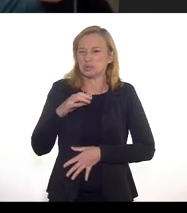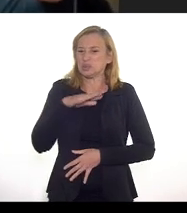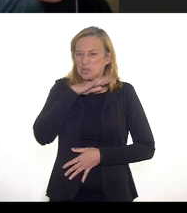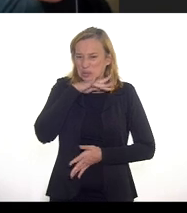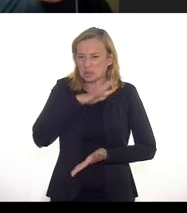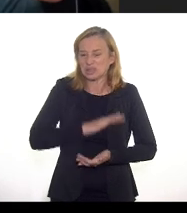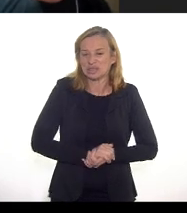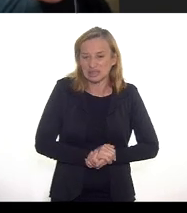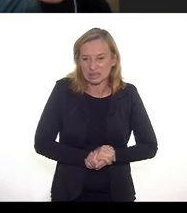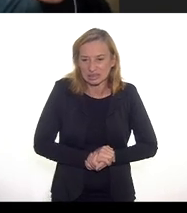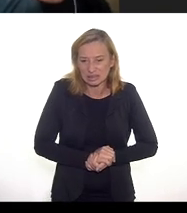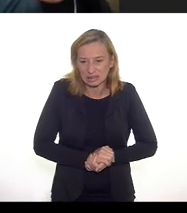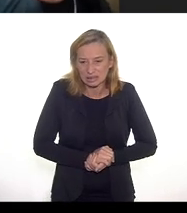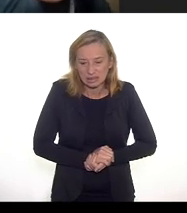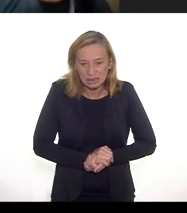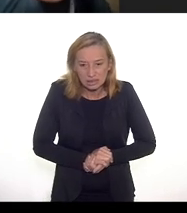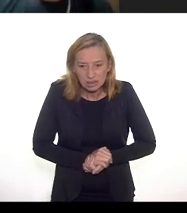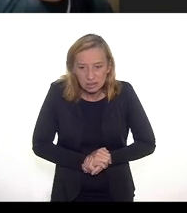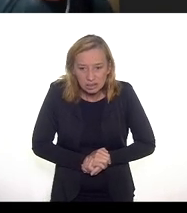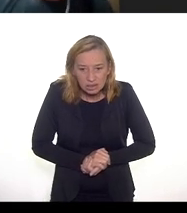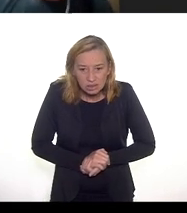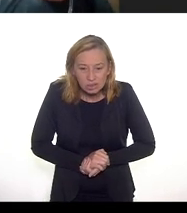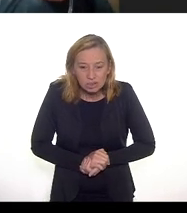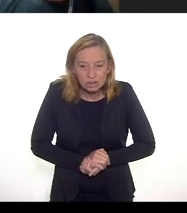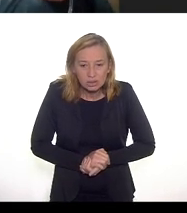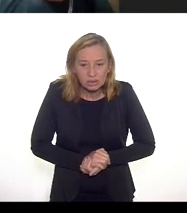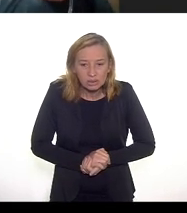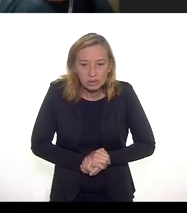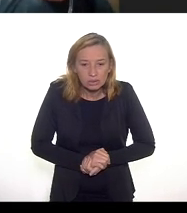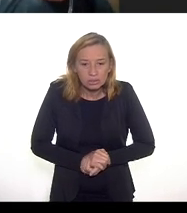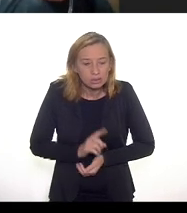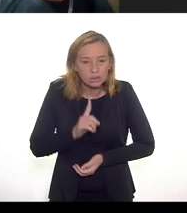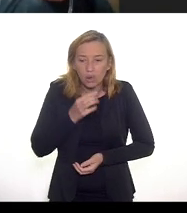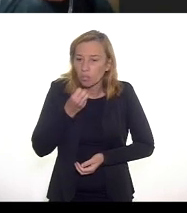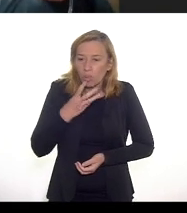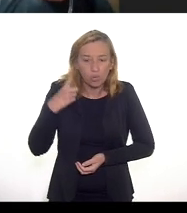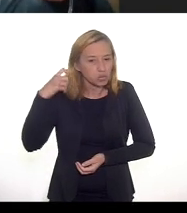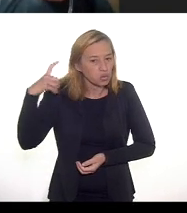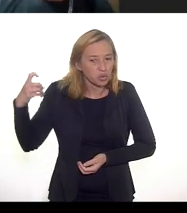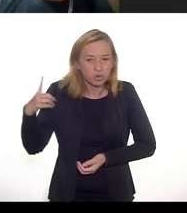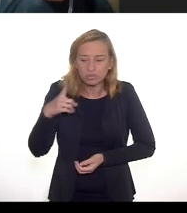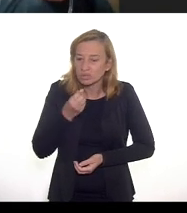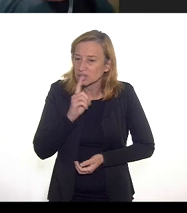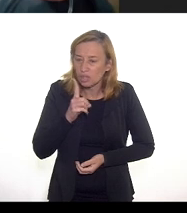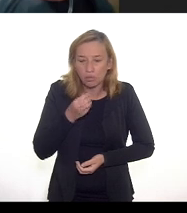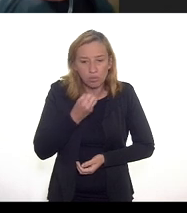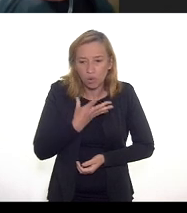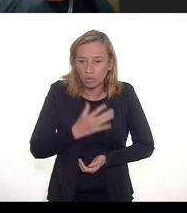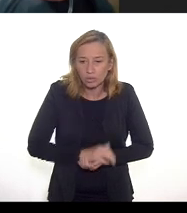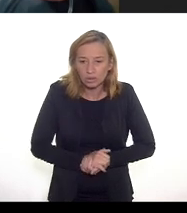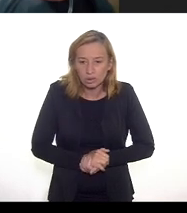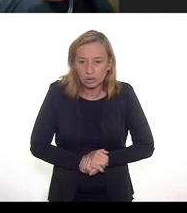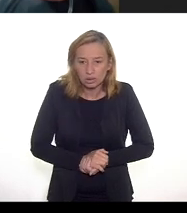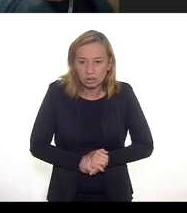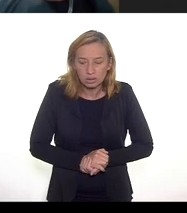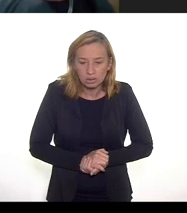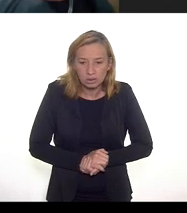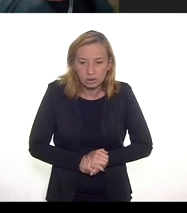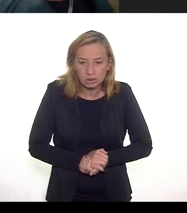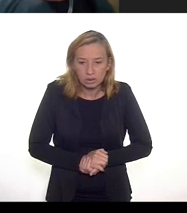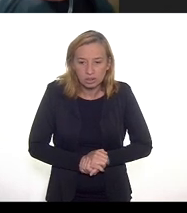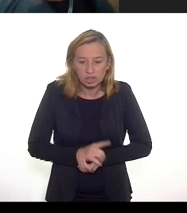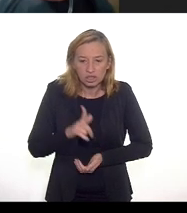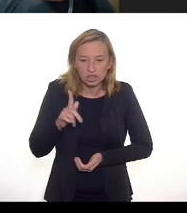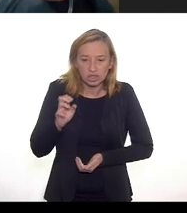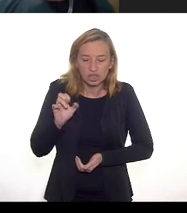nossa unidade. O seu áudio não está bom. Tenta ver se nossa melhora o seu áudio. A unidade está abandonada. Jefferson, fecha a